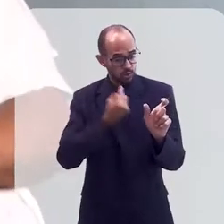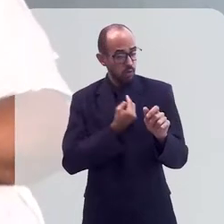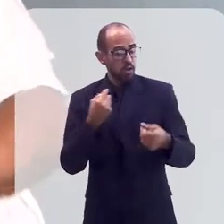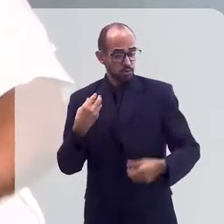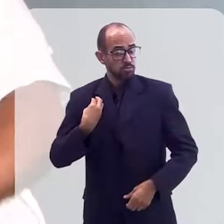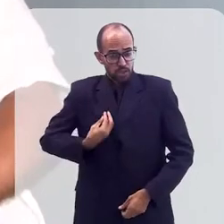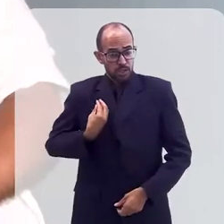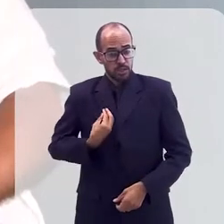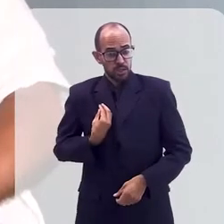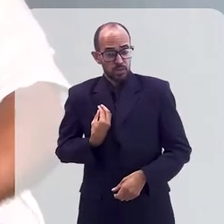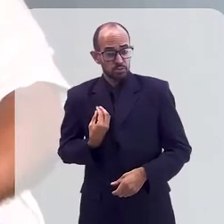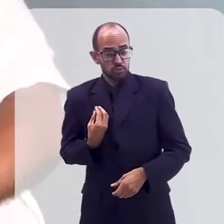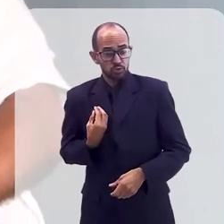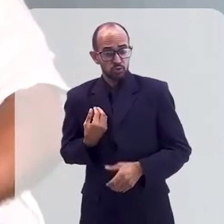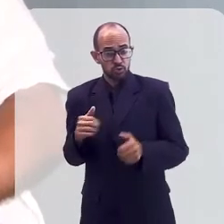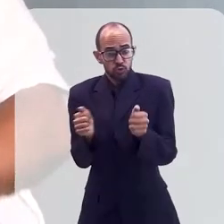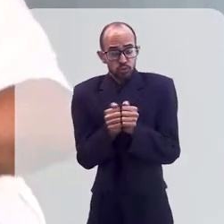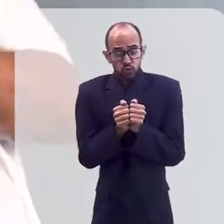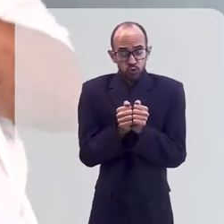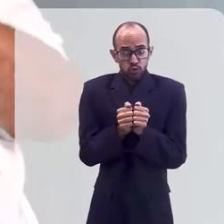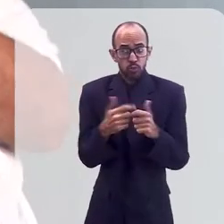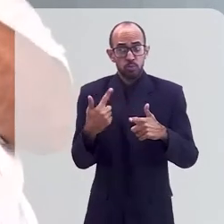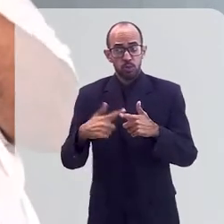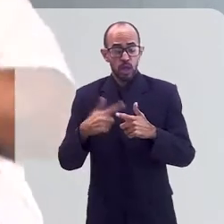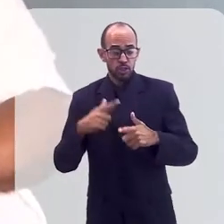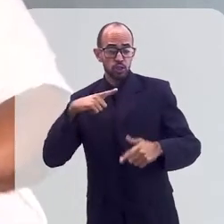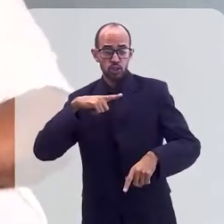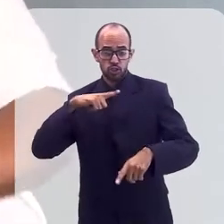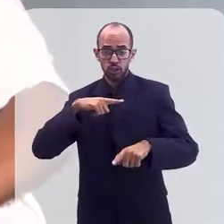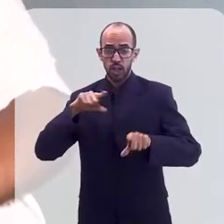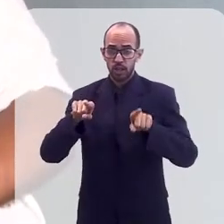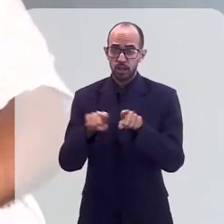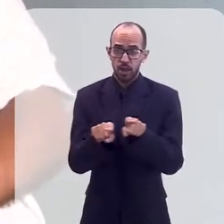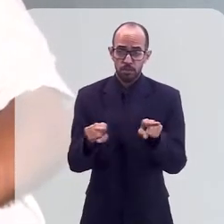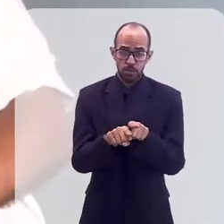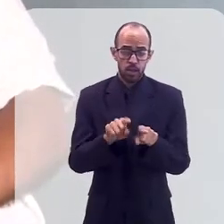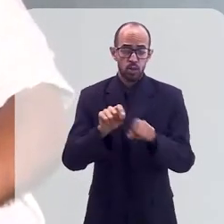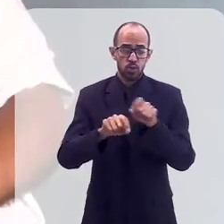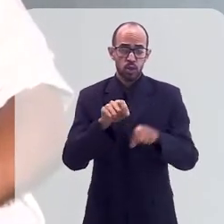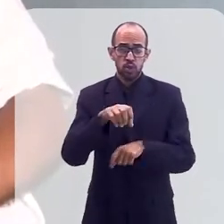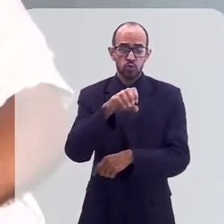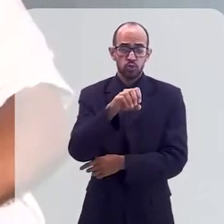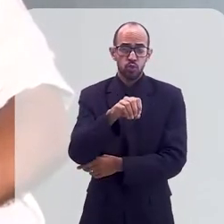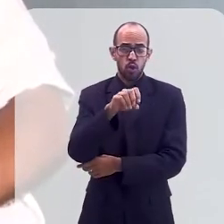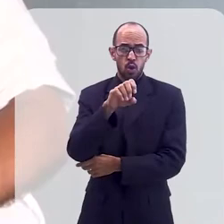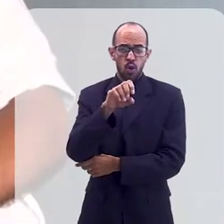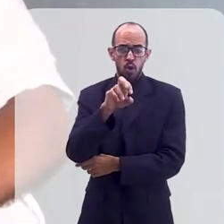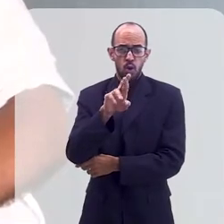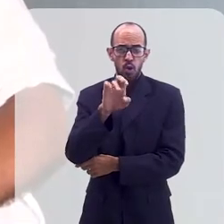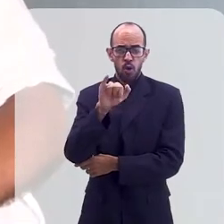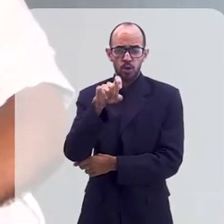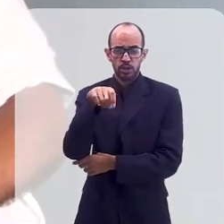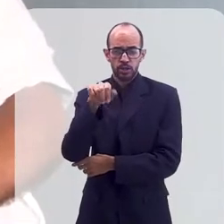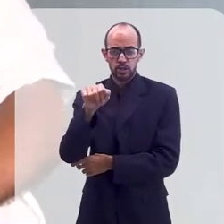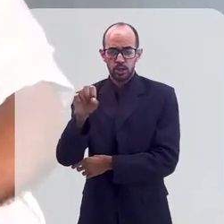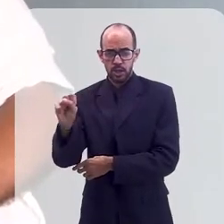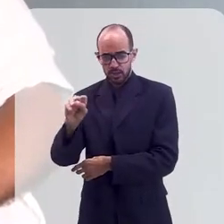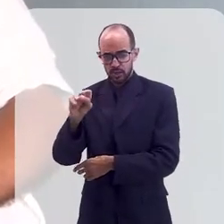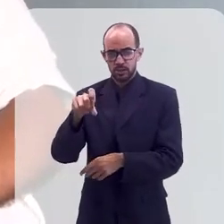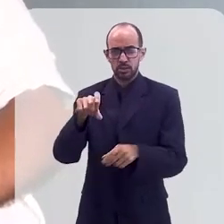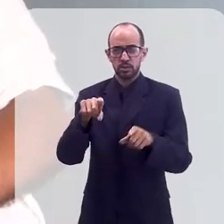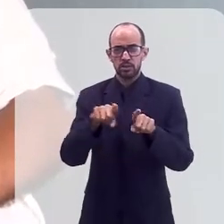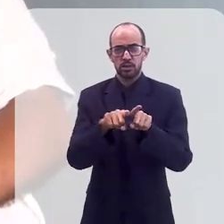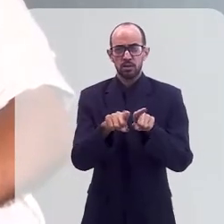nós temos, sim, uma parte muito forte, né? Tem os orixás, tem